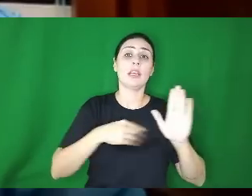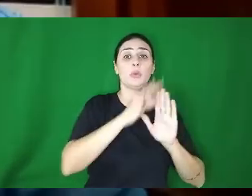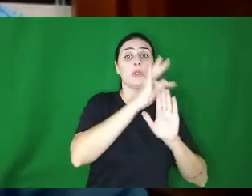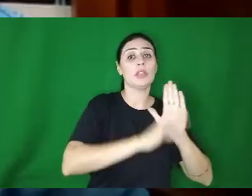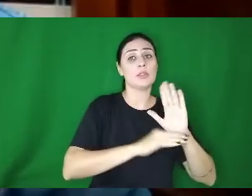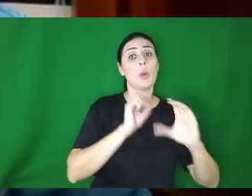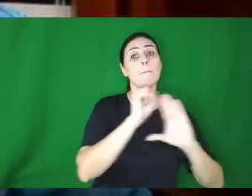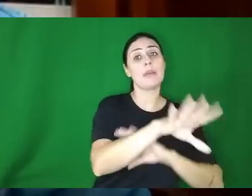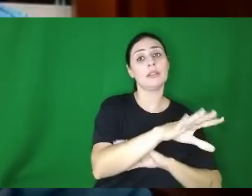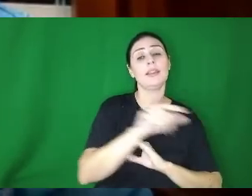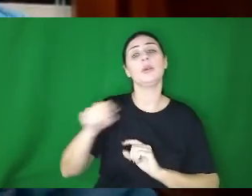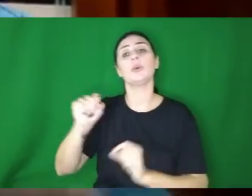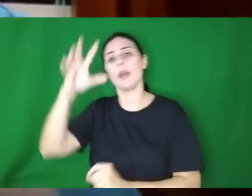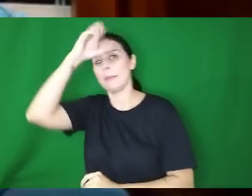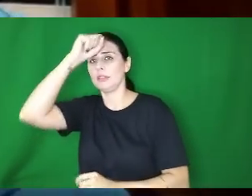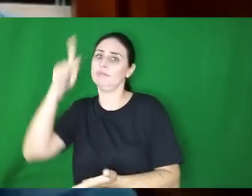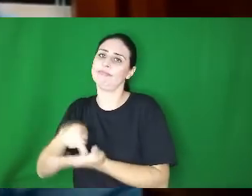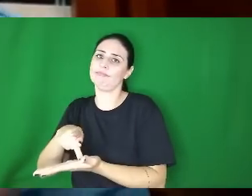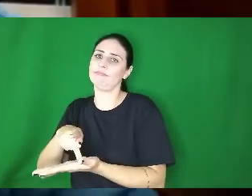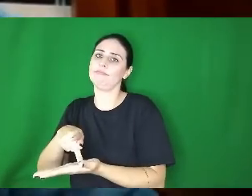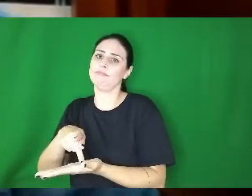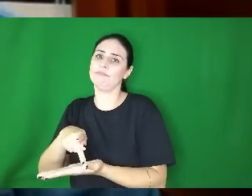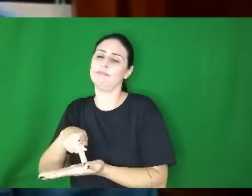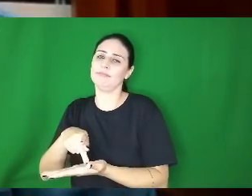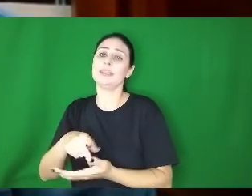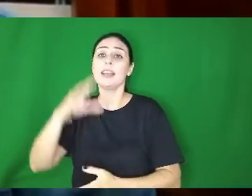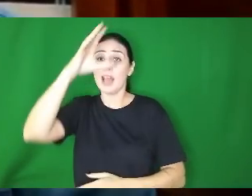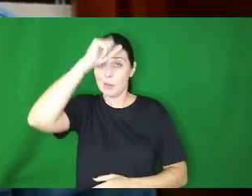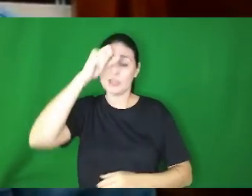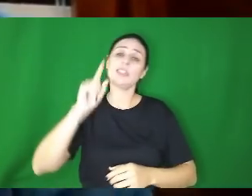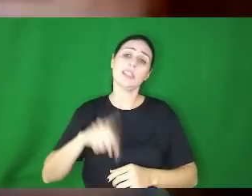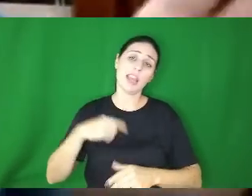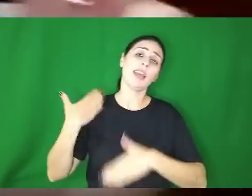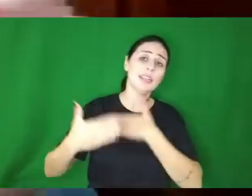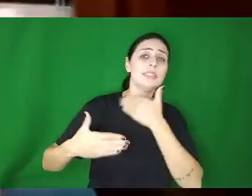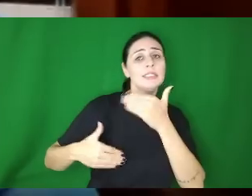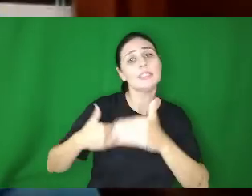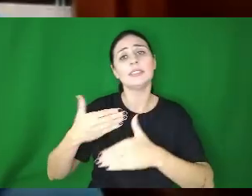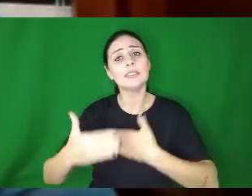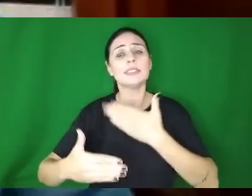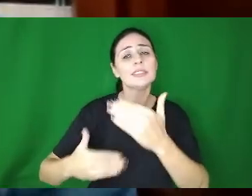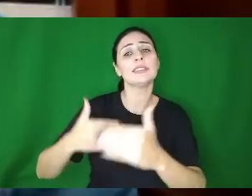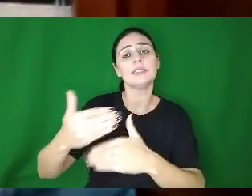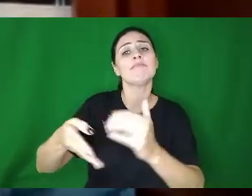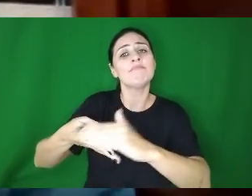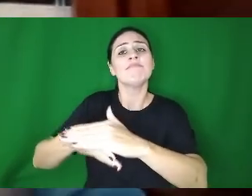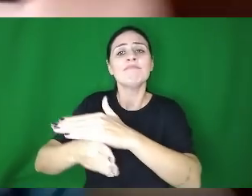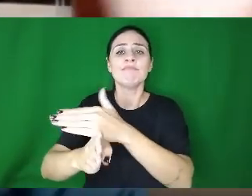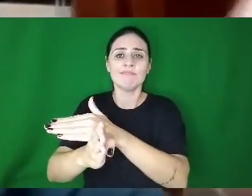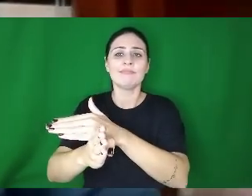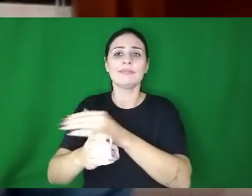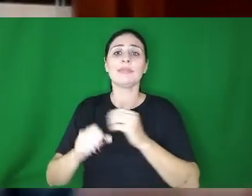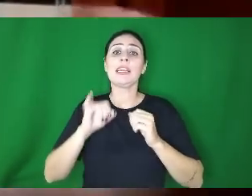nesse momento, um textinho. O que vai acontecer? Vai trabalhar como esse conceito? Vai mandar um texto falando, imigração